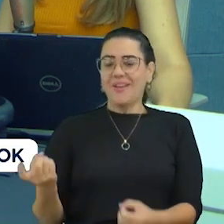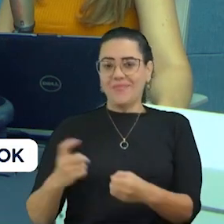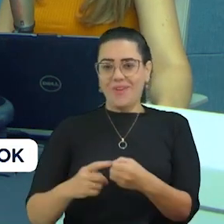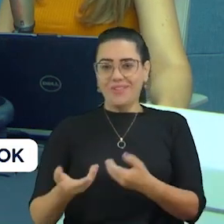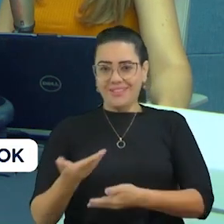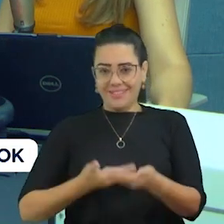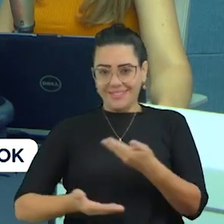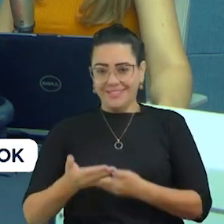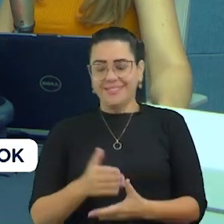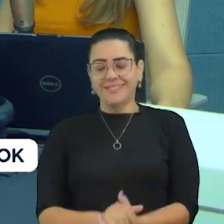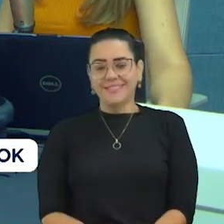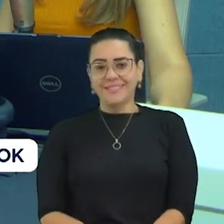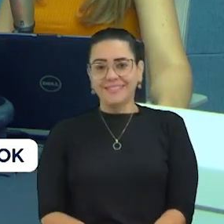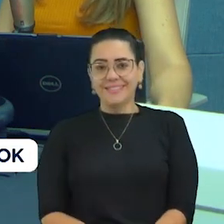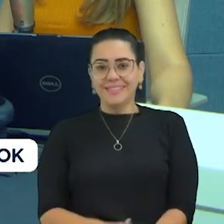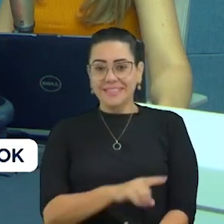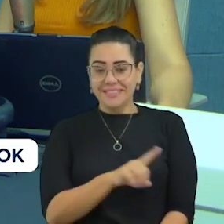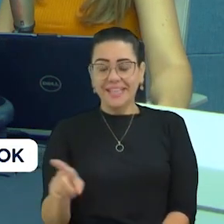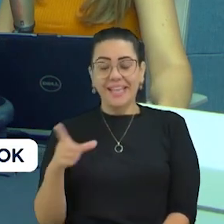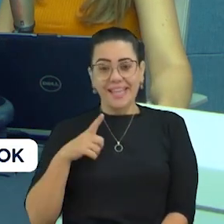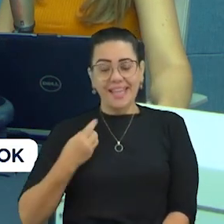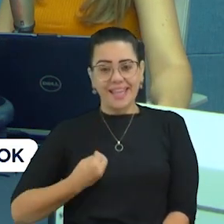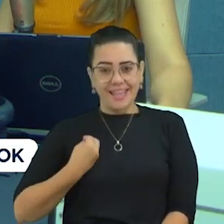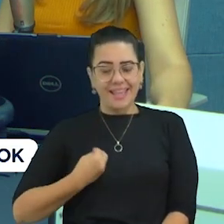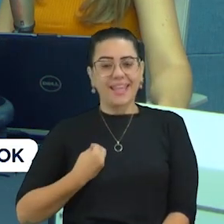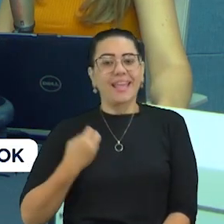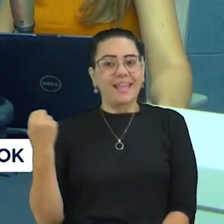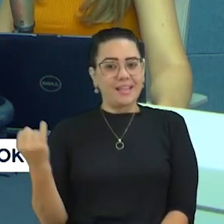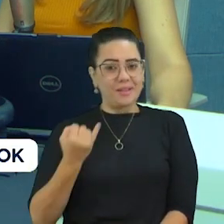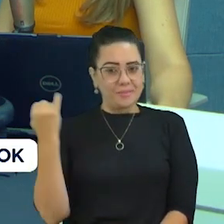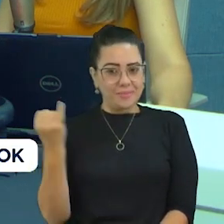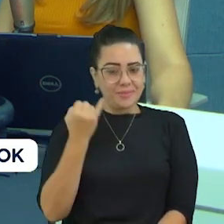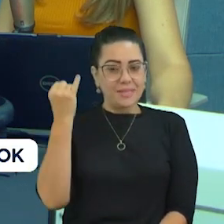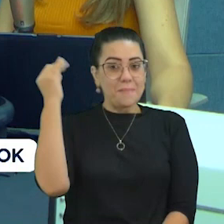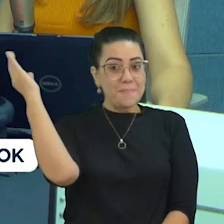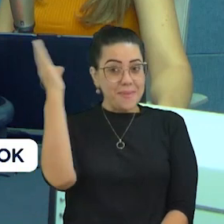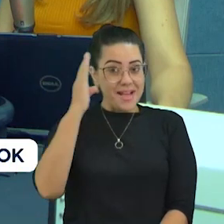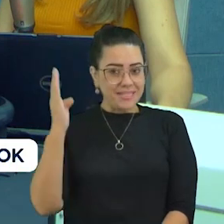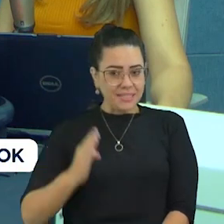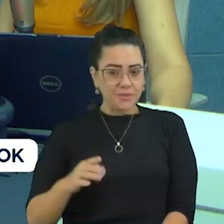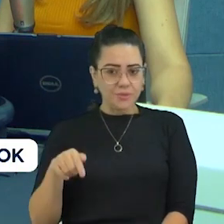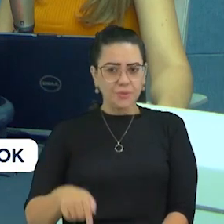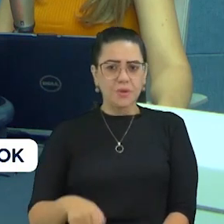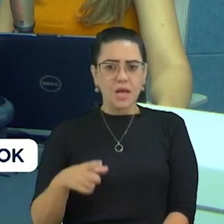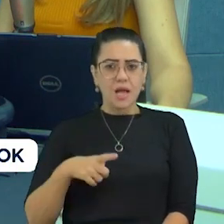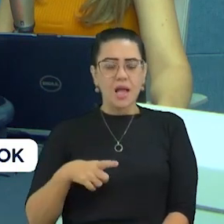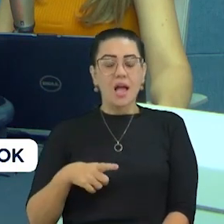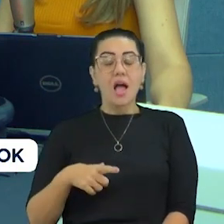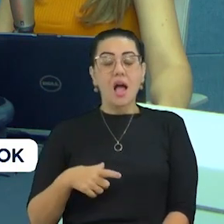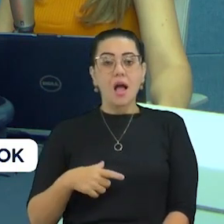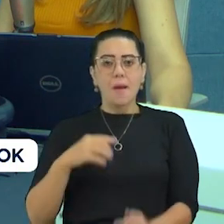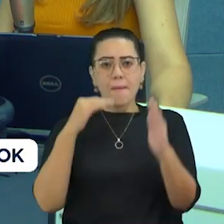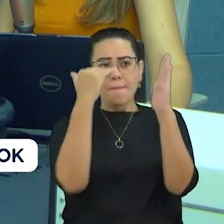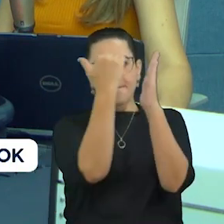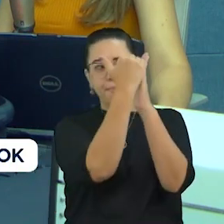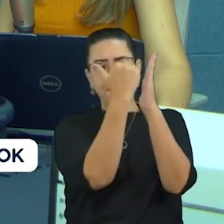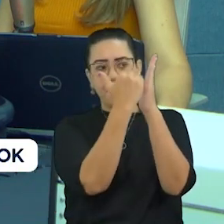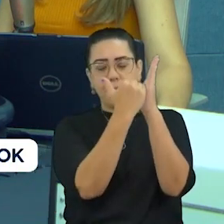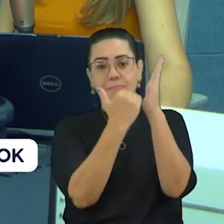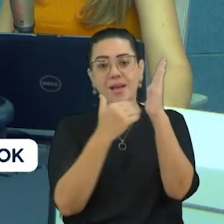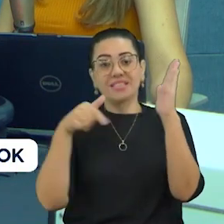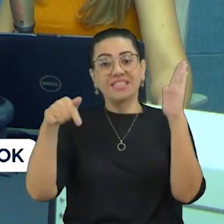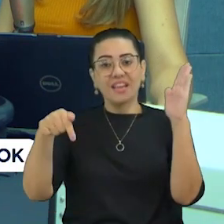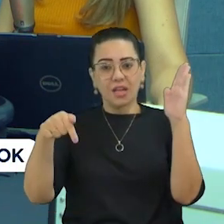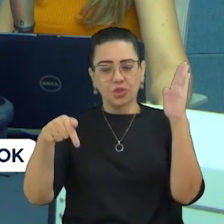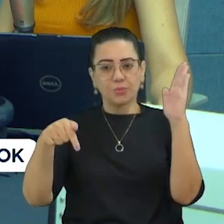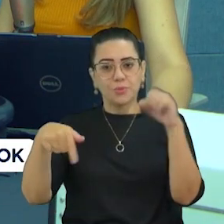dia, Darcy. Bom dia aos nossos ouvintes, telespectadores. O Brasil é o sétimo país que mais consome